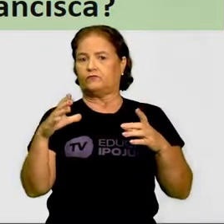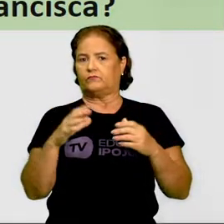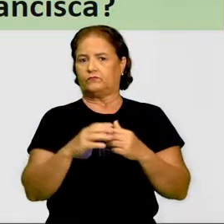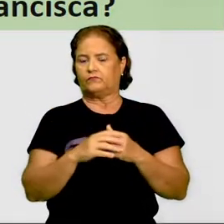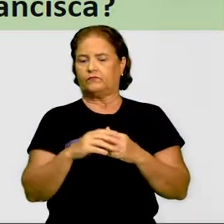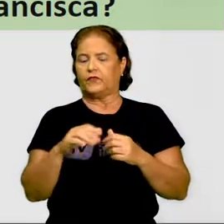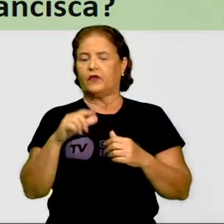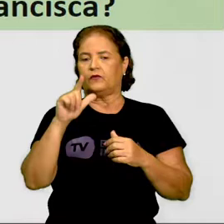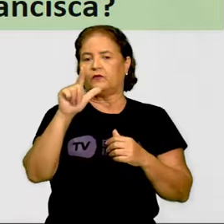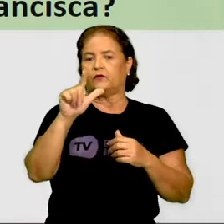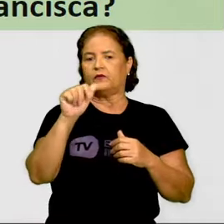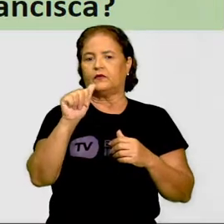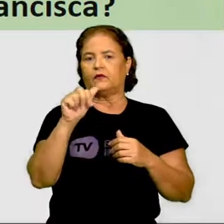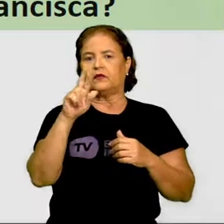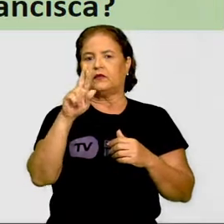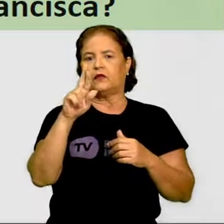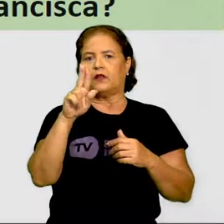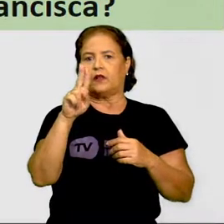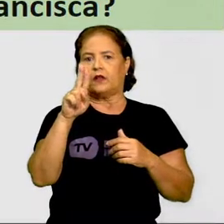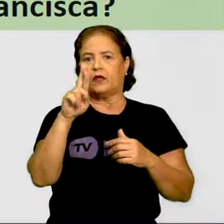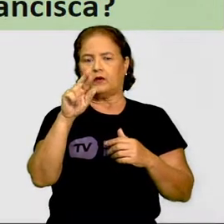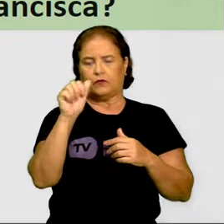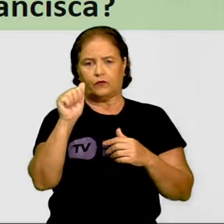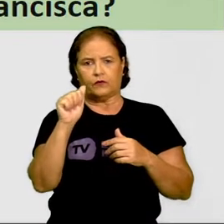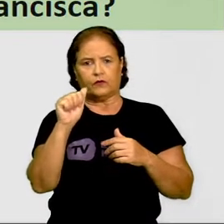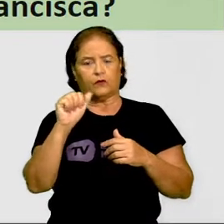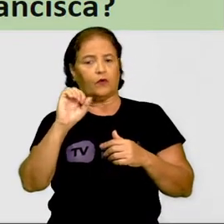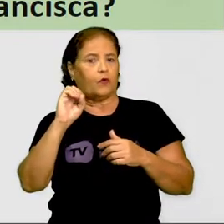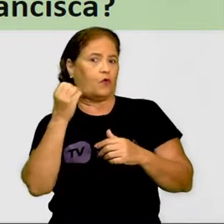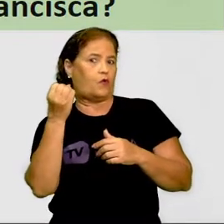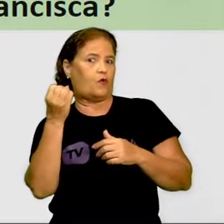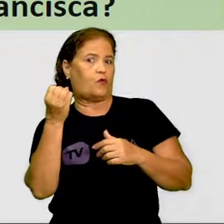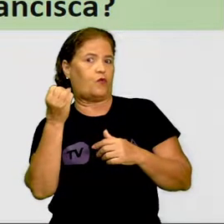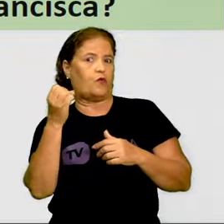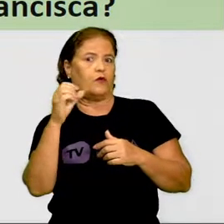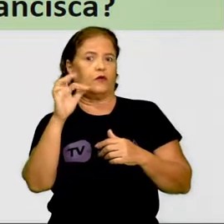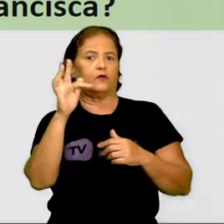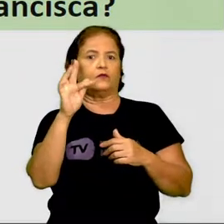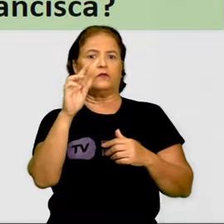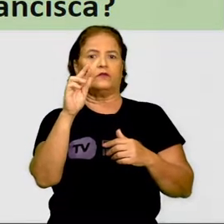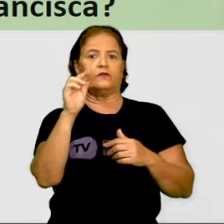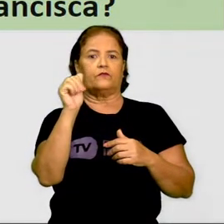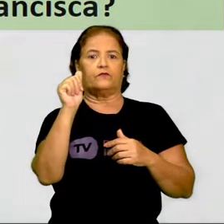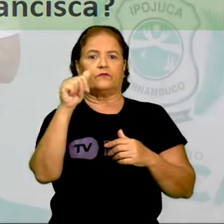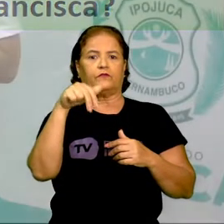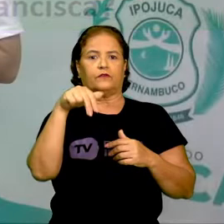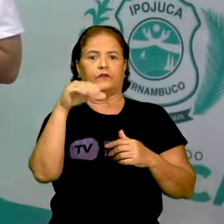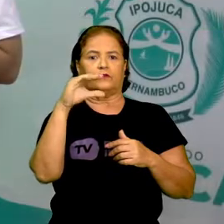É o de Laura ou é o de Francisca? E aí, conseguiram